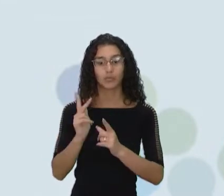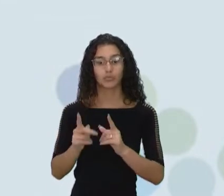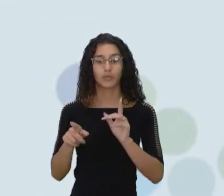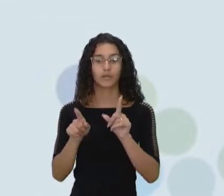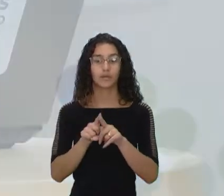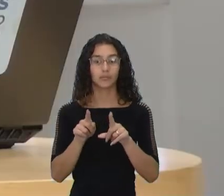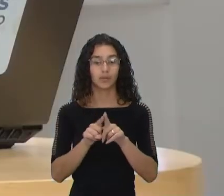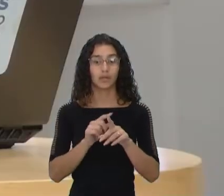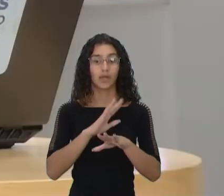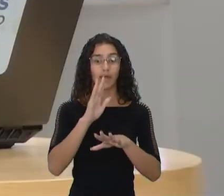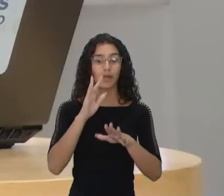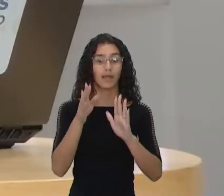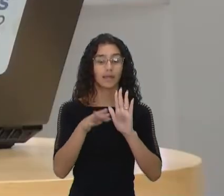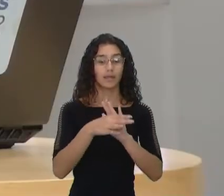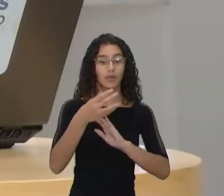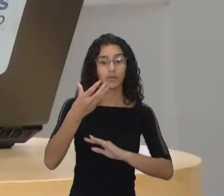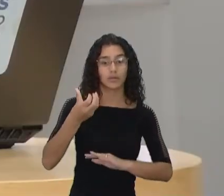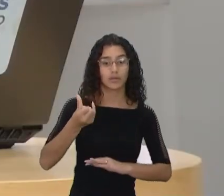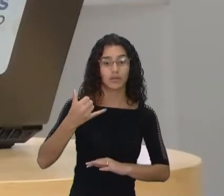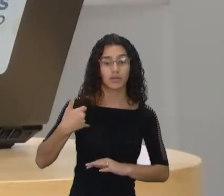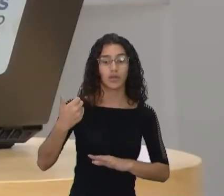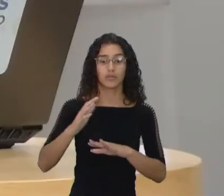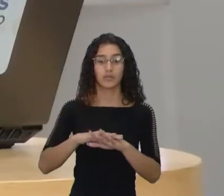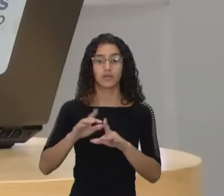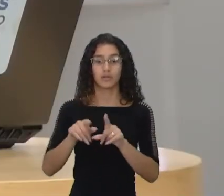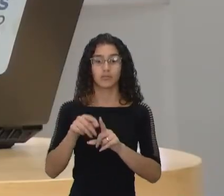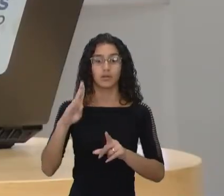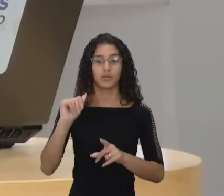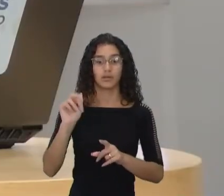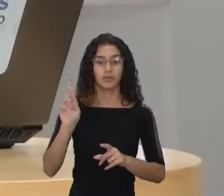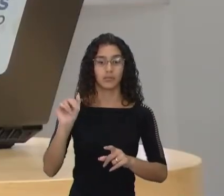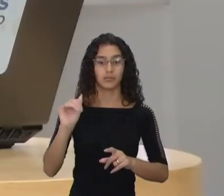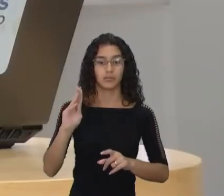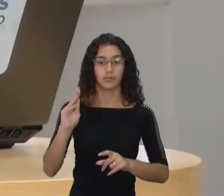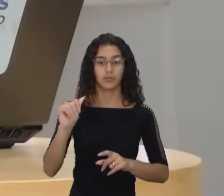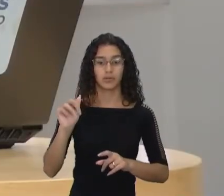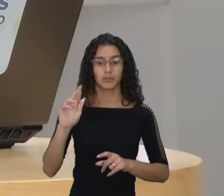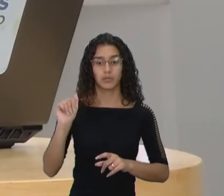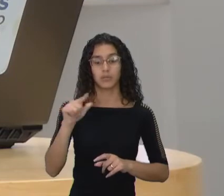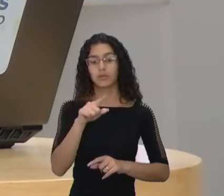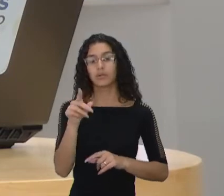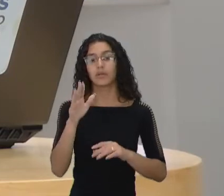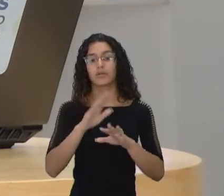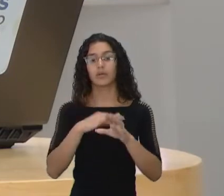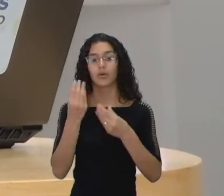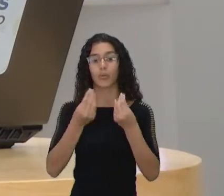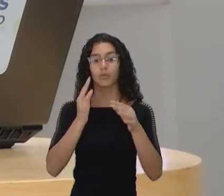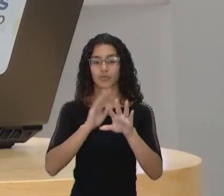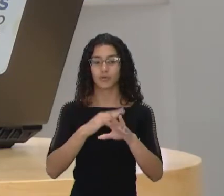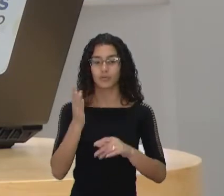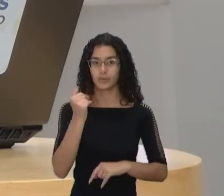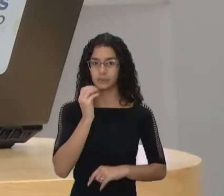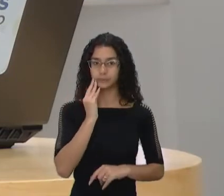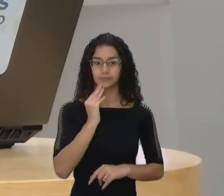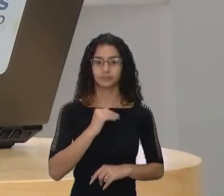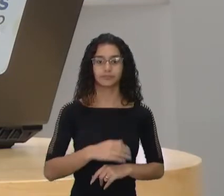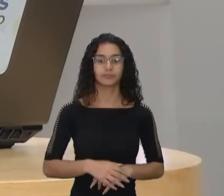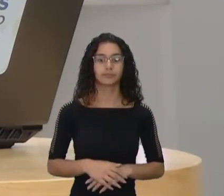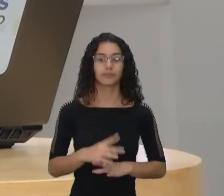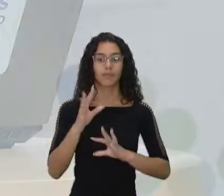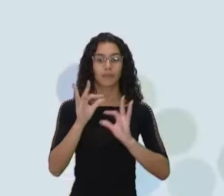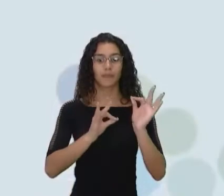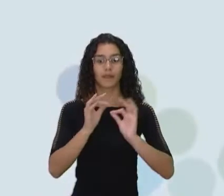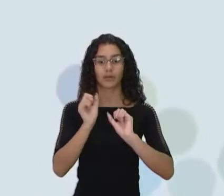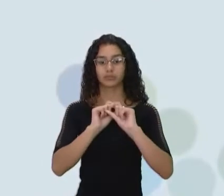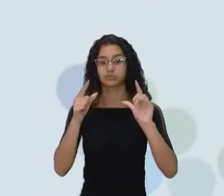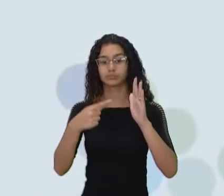continuei aí até os 6 anos de idade, depois nós vamos fazer a da Bárbara, aqui para vocês verem como que se faz. Então, vamos lá. Então, a projeção